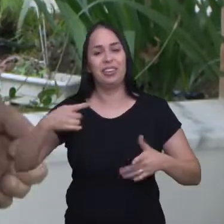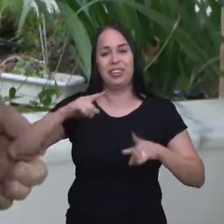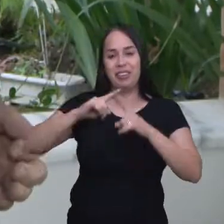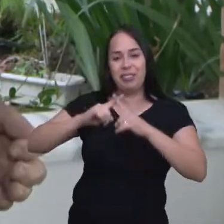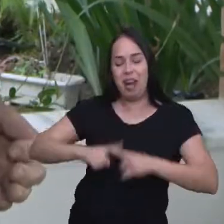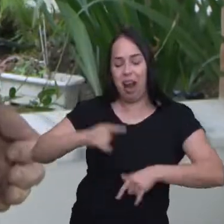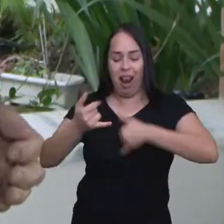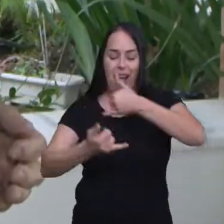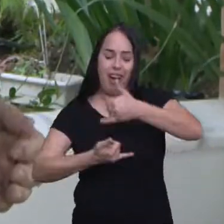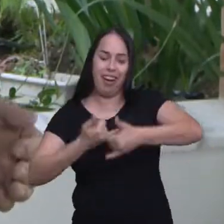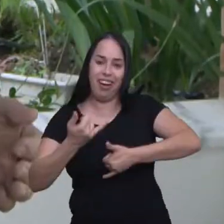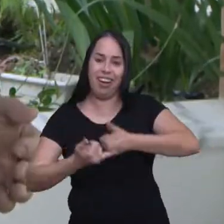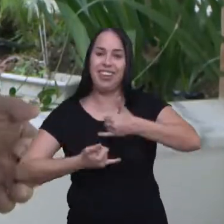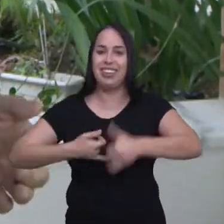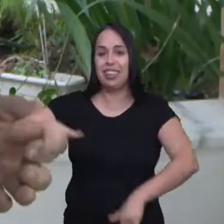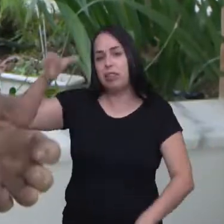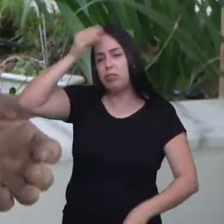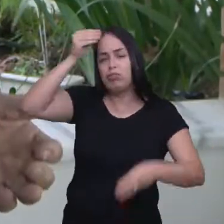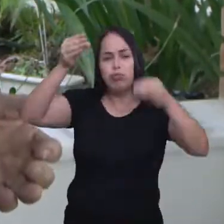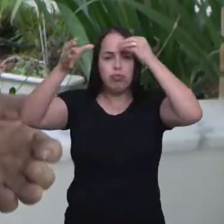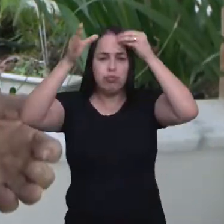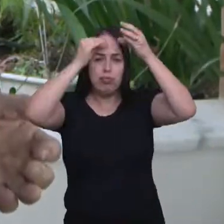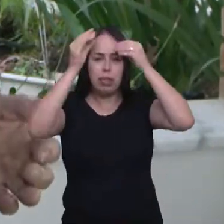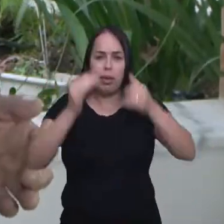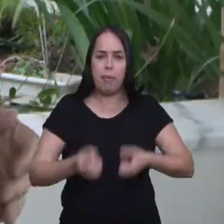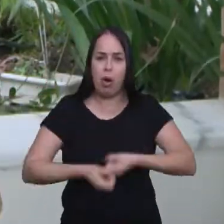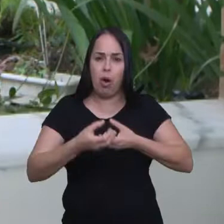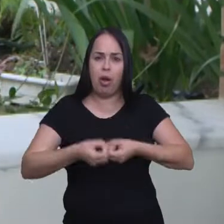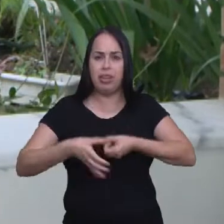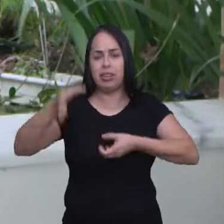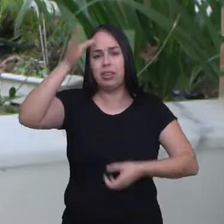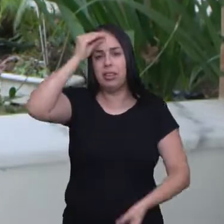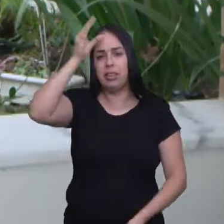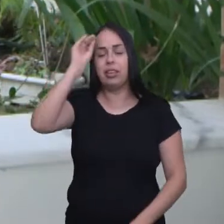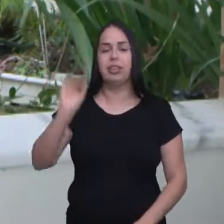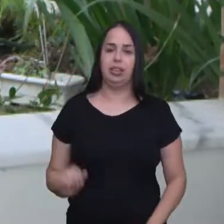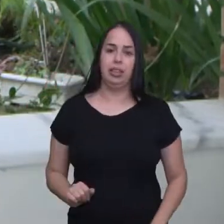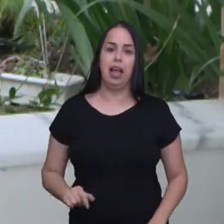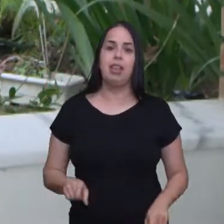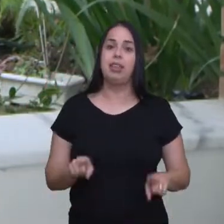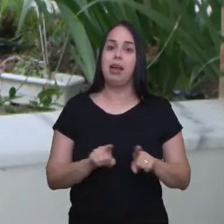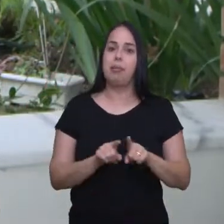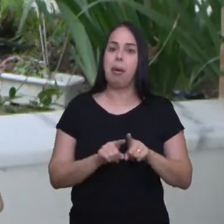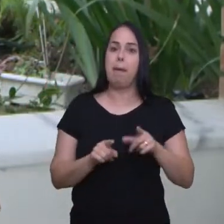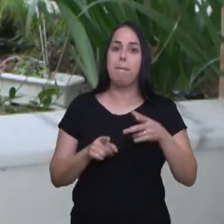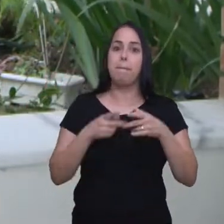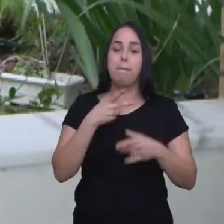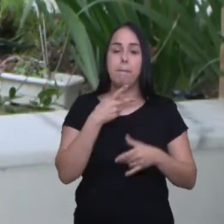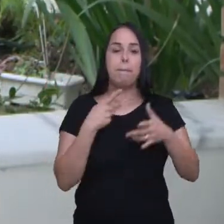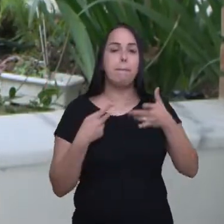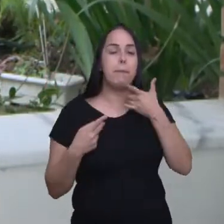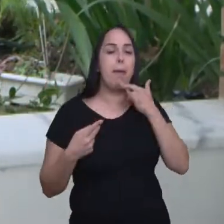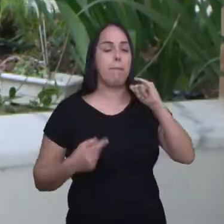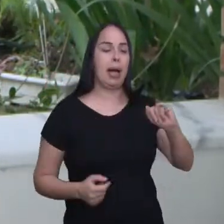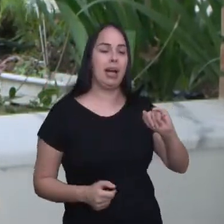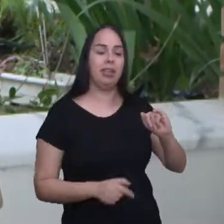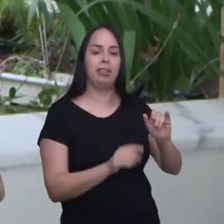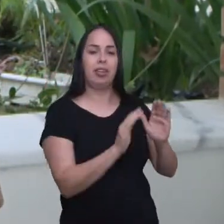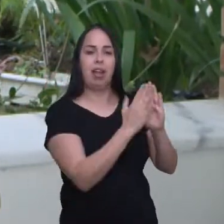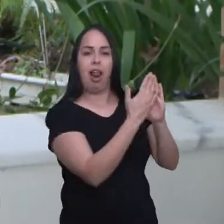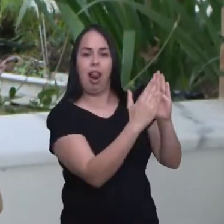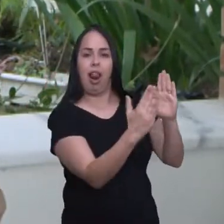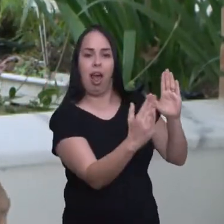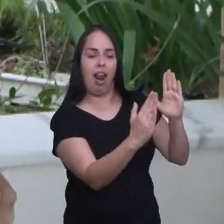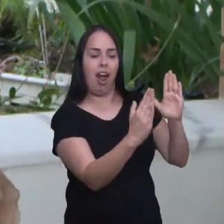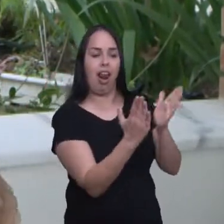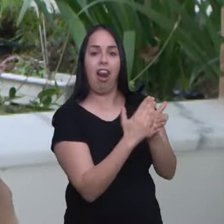aquelas brincadeiras, decorando poesias. E como papai tinha muito livro de poesia, e nós temos